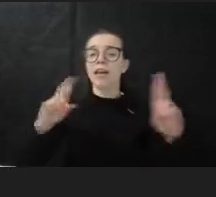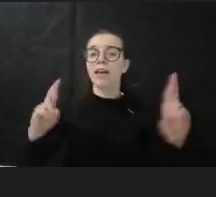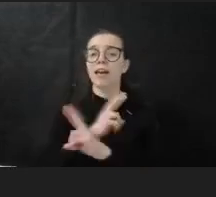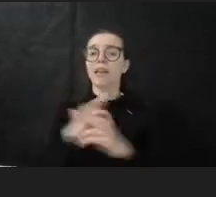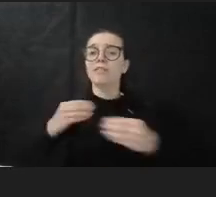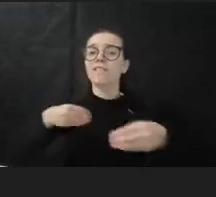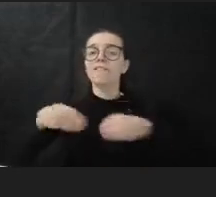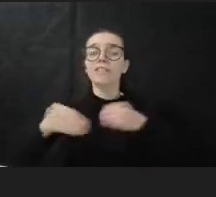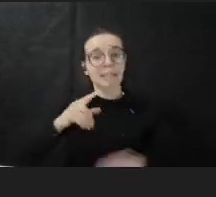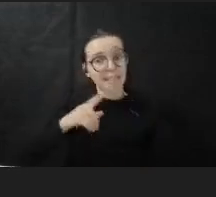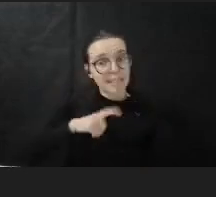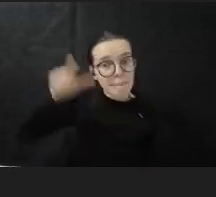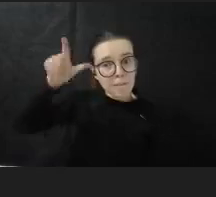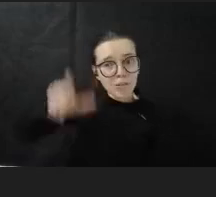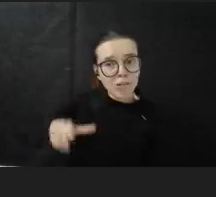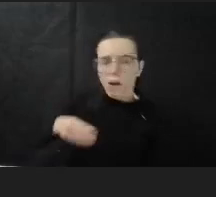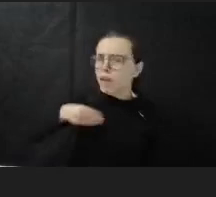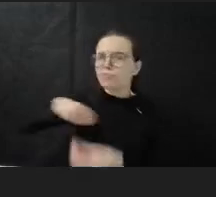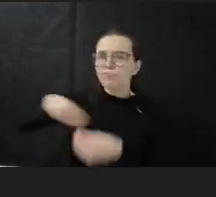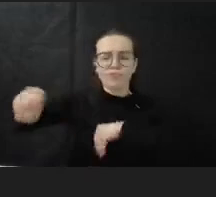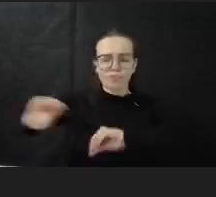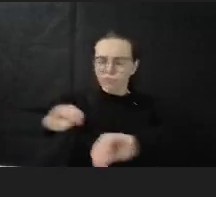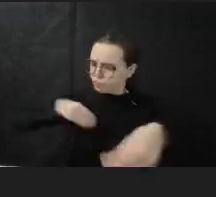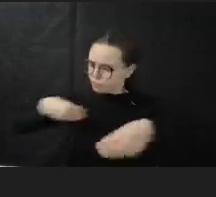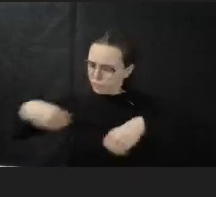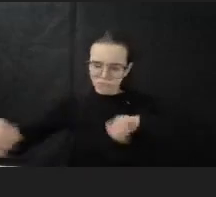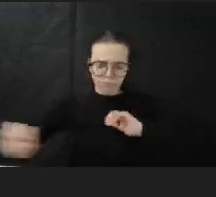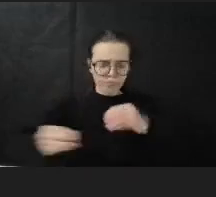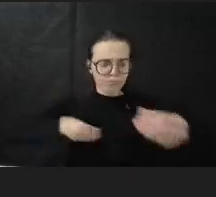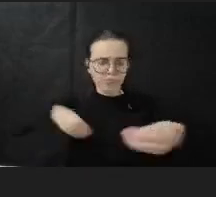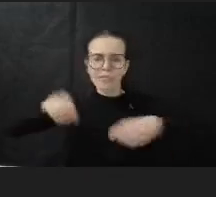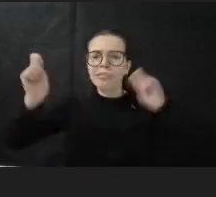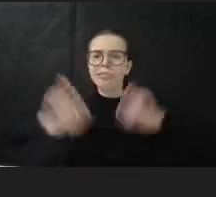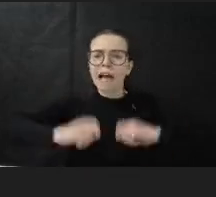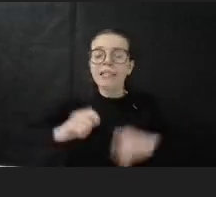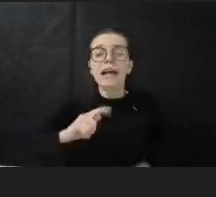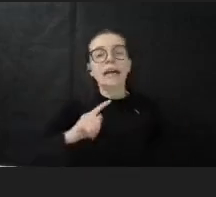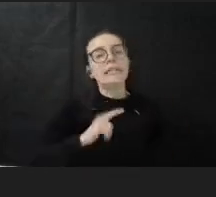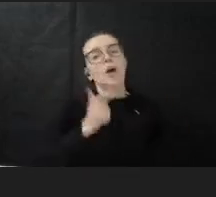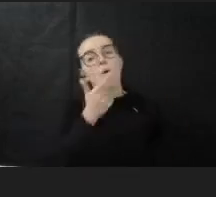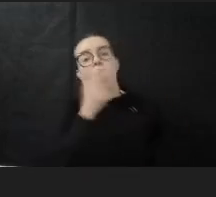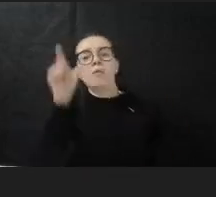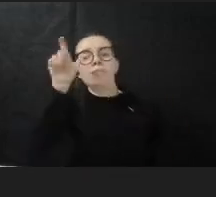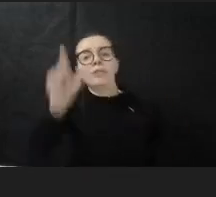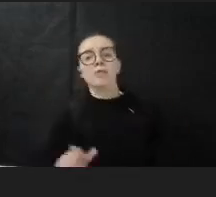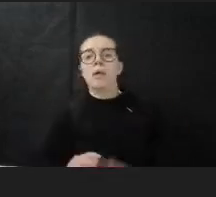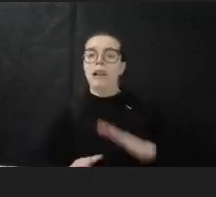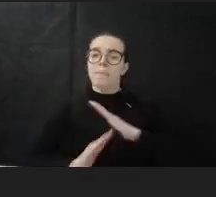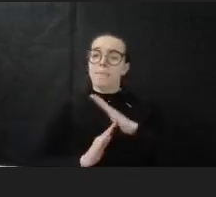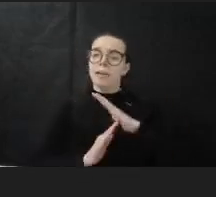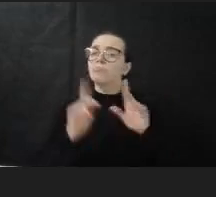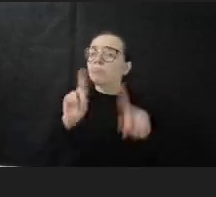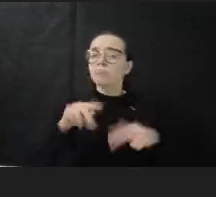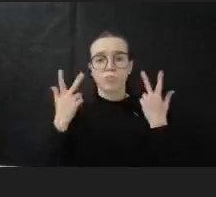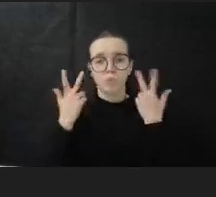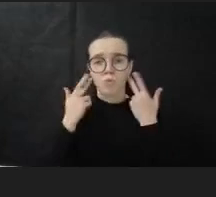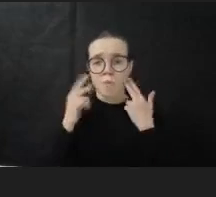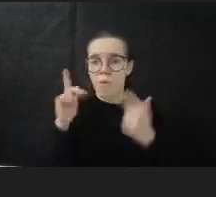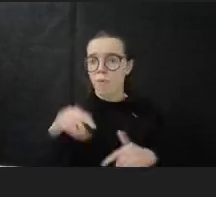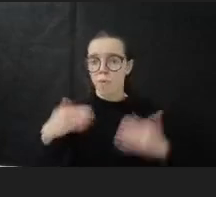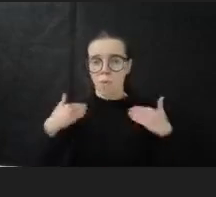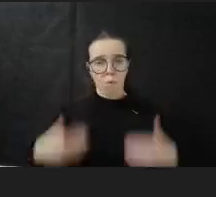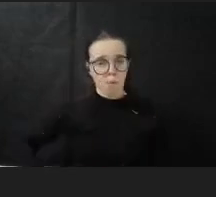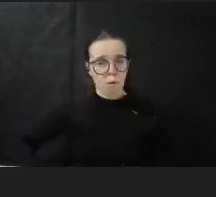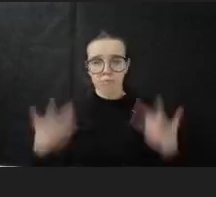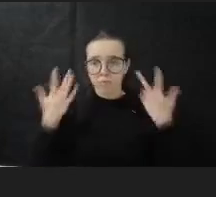muito flexíveis, tem pessoas que são pouco flexíveis, e tá tudo bem. São diferentes padrões de biologia, tá bom? Mas